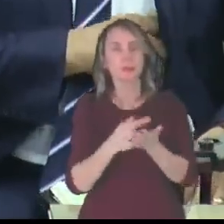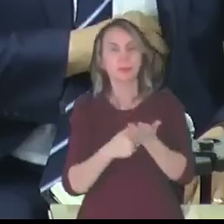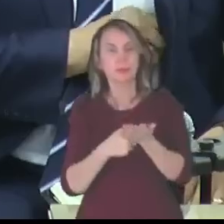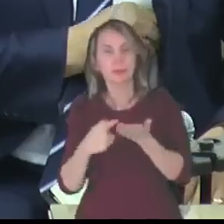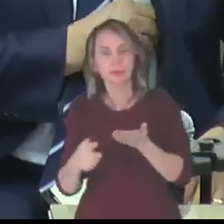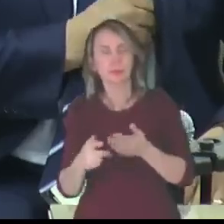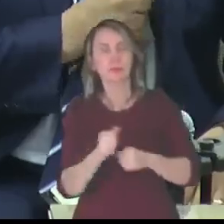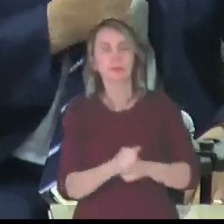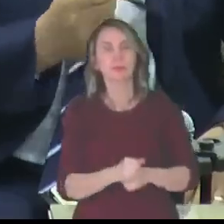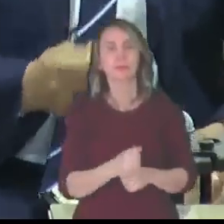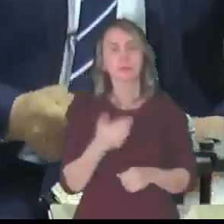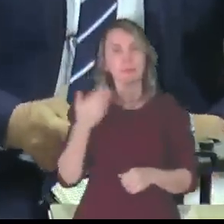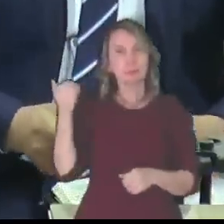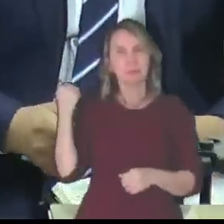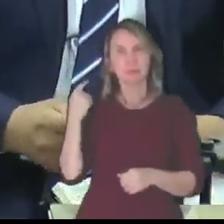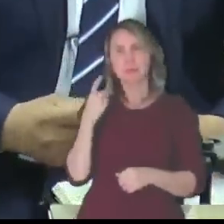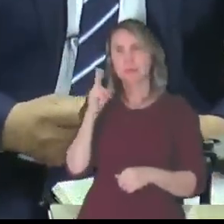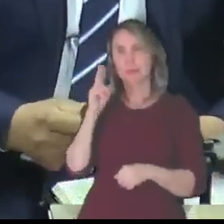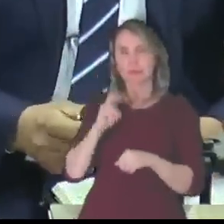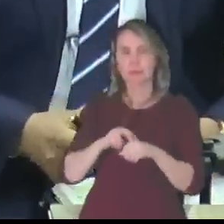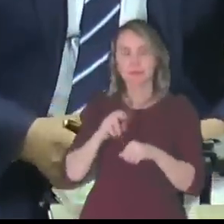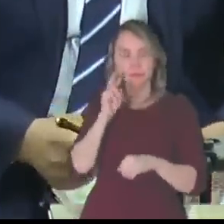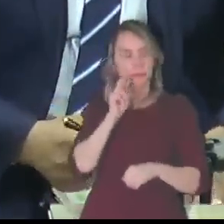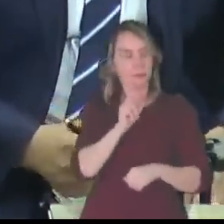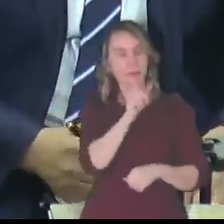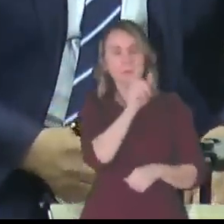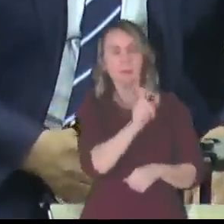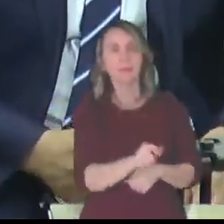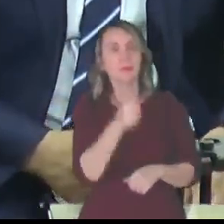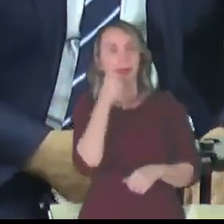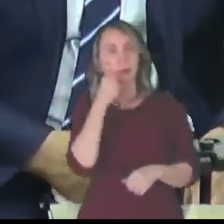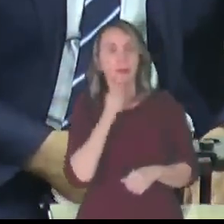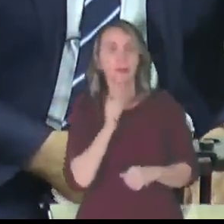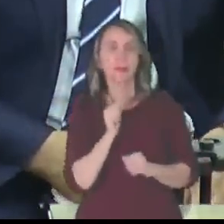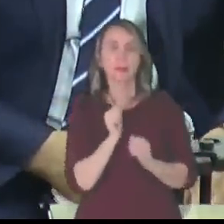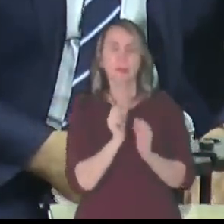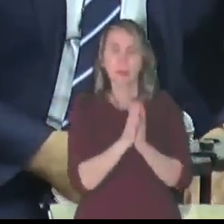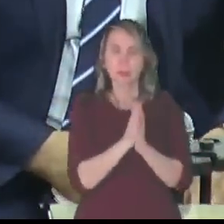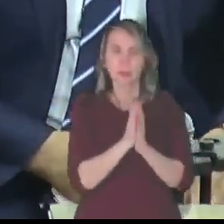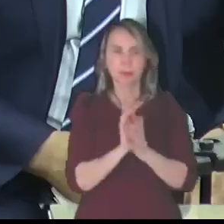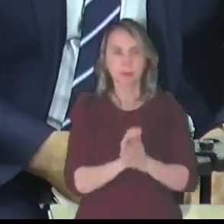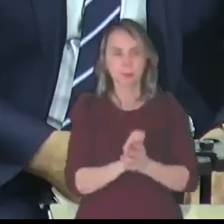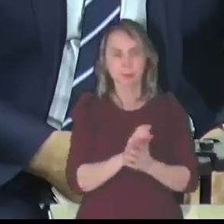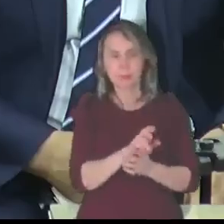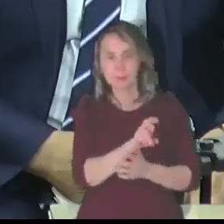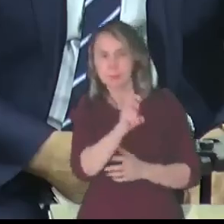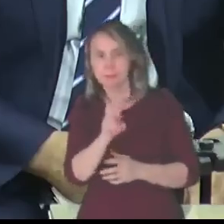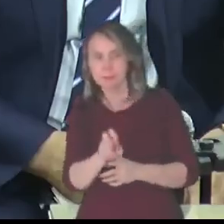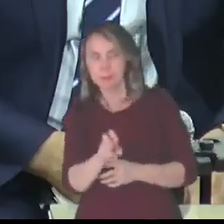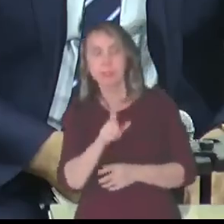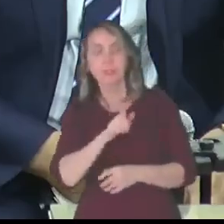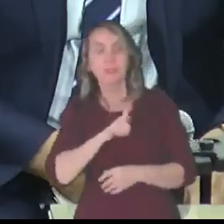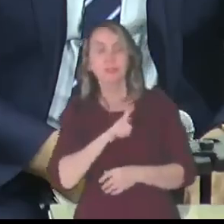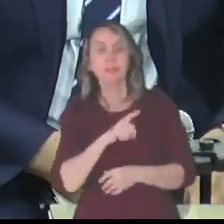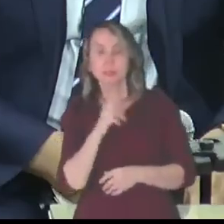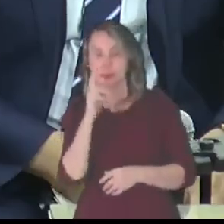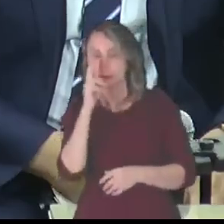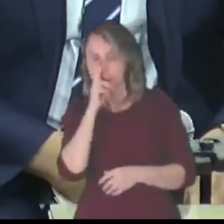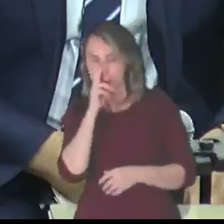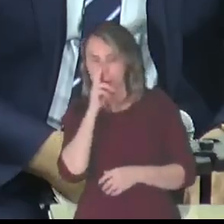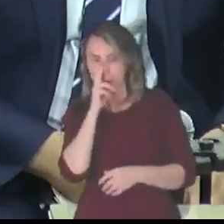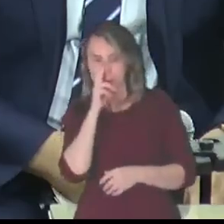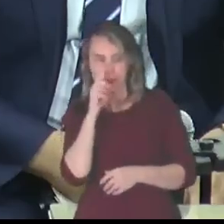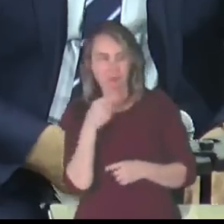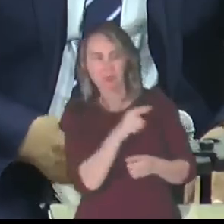eu vi uma vez uma irmã orando uma irmã estava orando tinha uma crente perturbando-a de uma crente perturbando outra crente aí